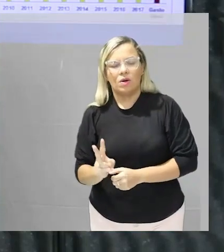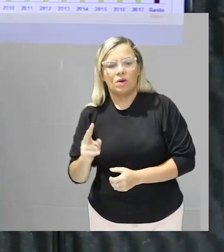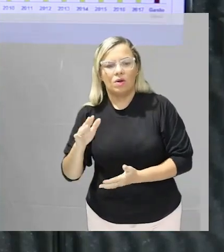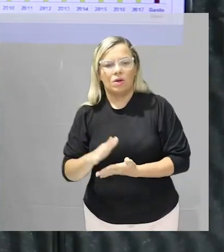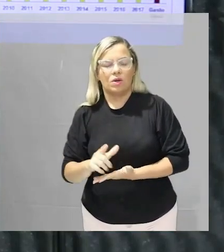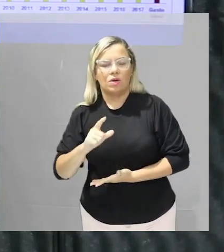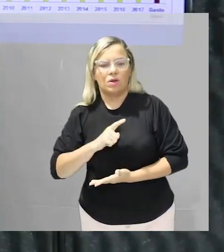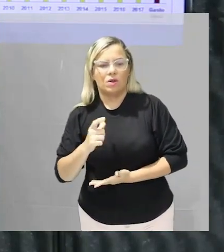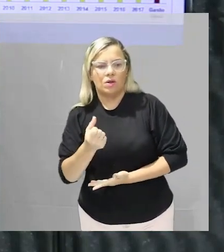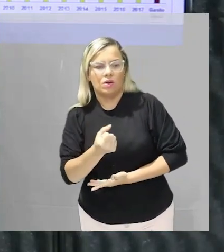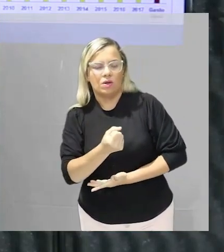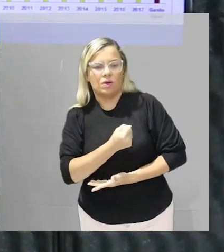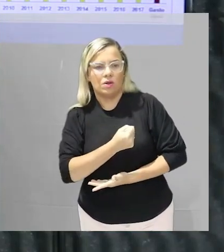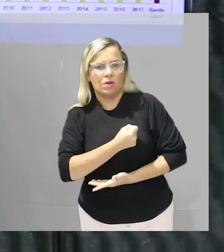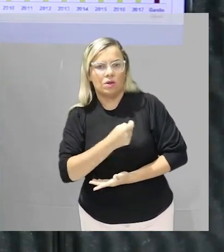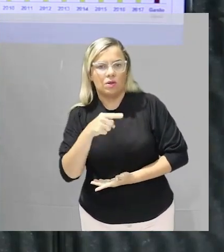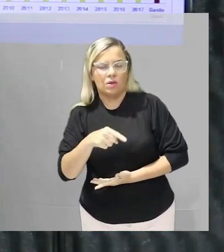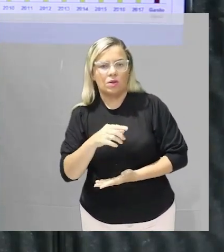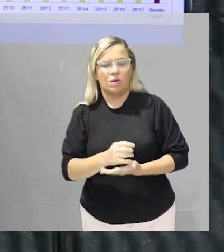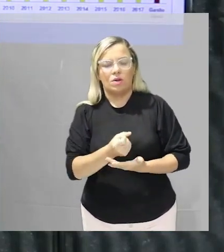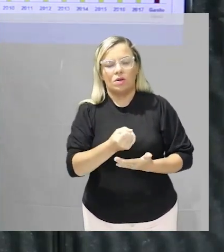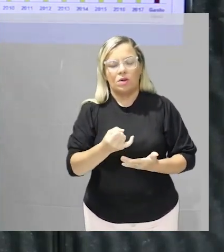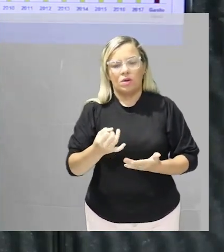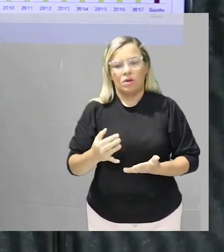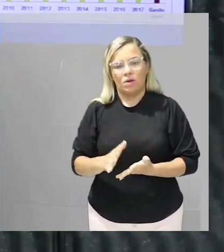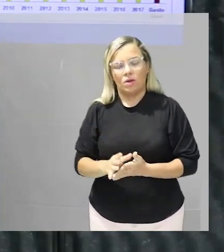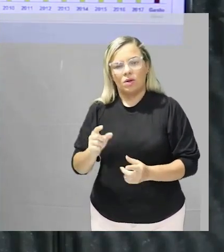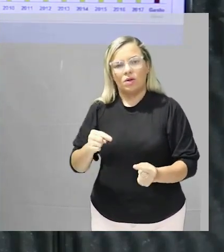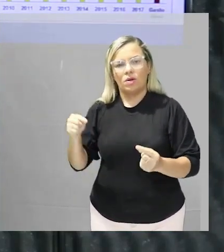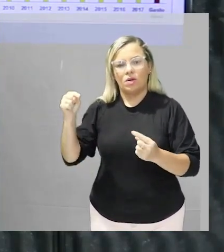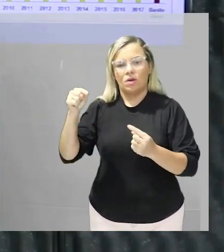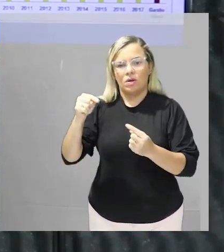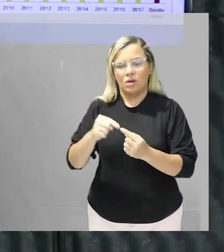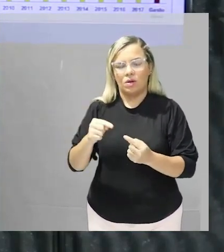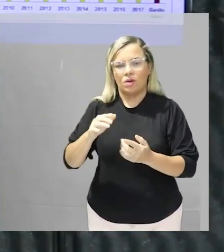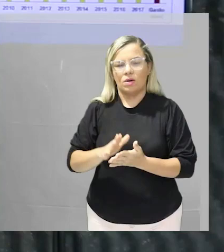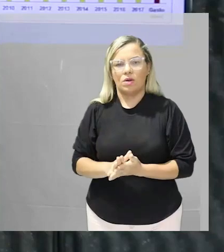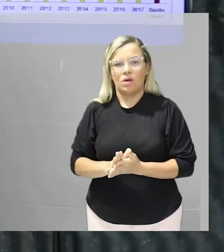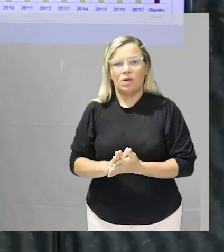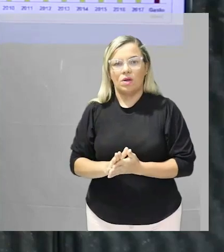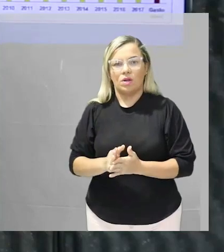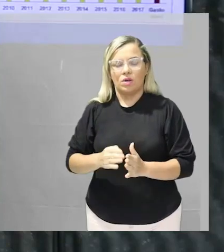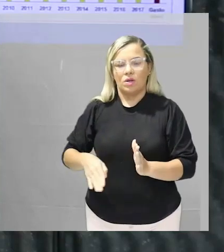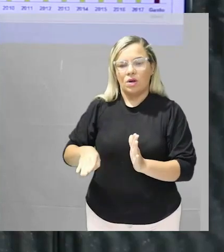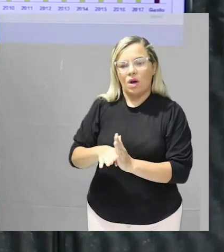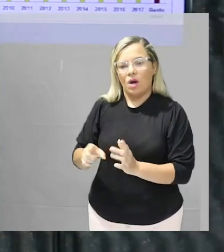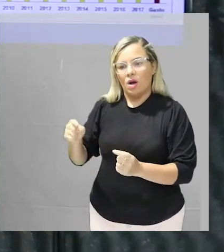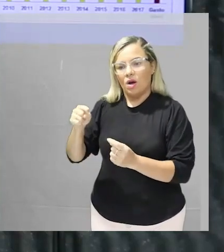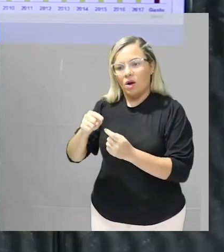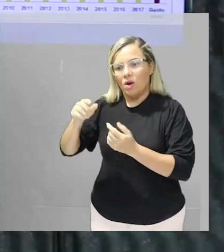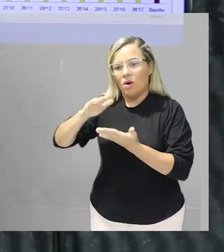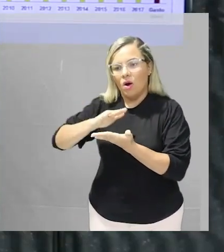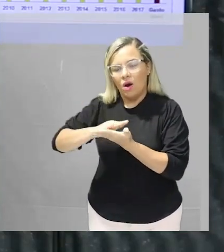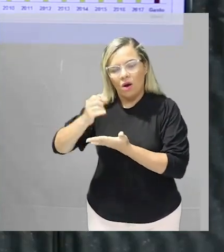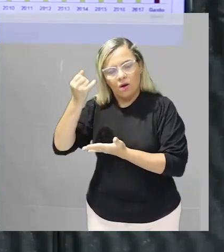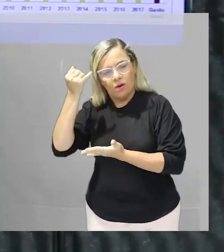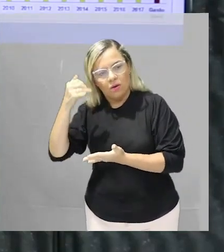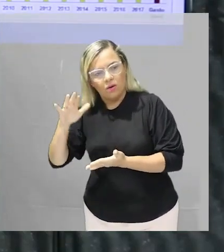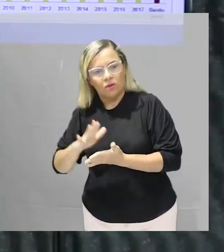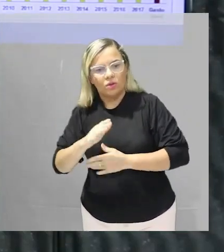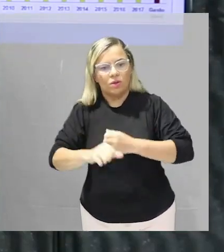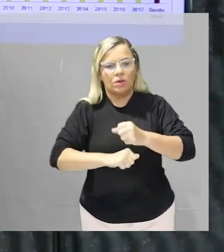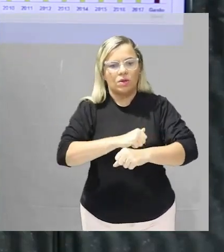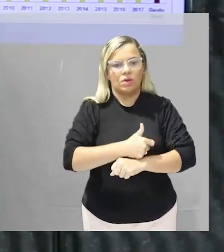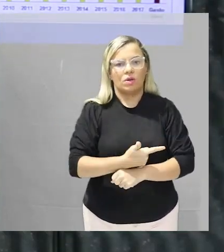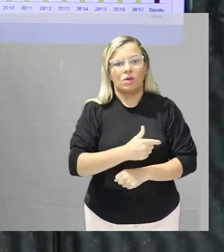que teria sido necessário para atingir o gasto ideal de investimentos no ano de 2008 no